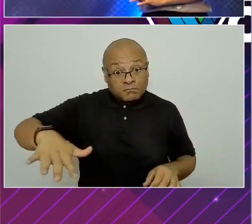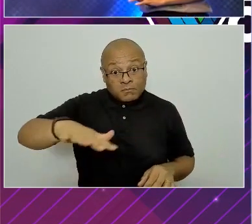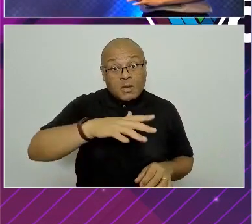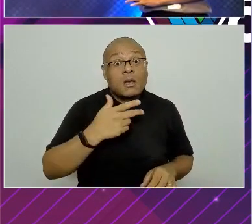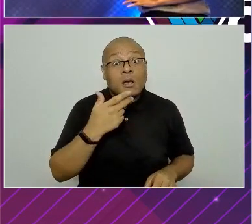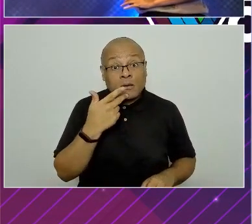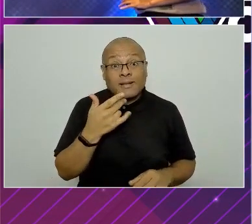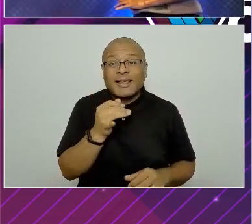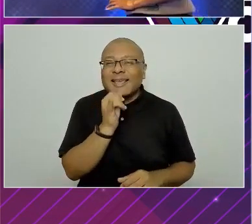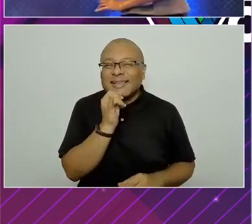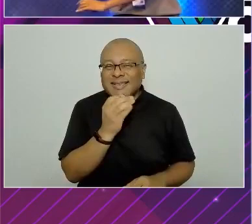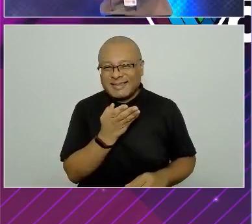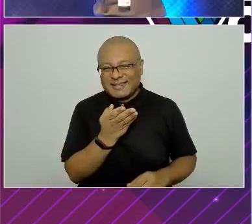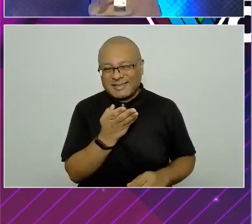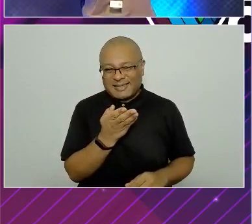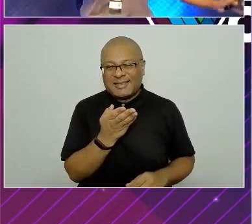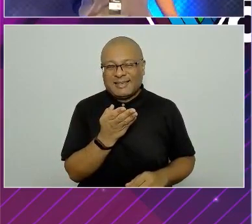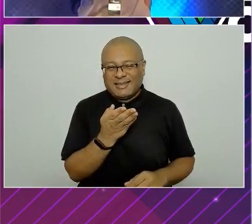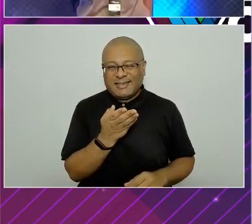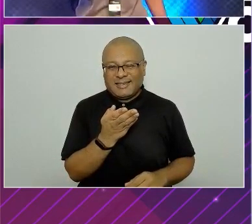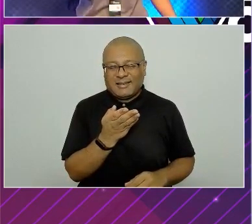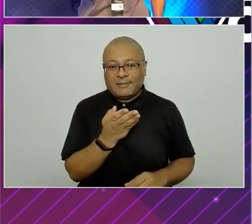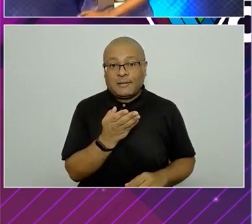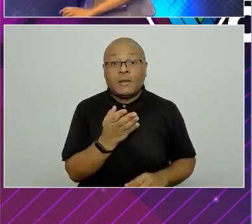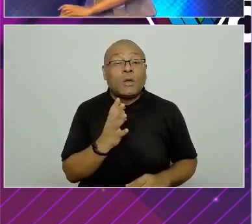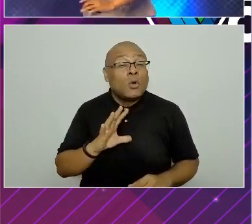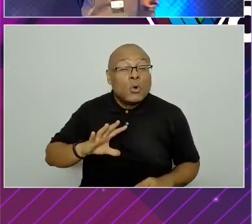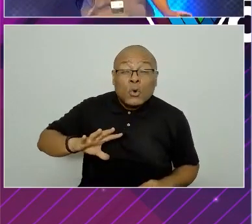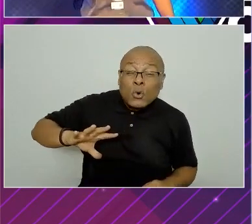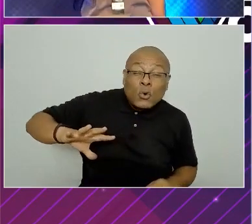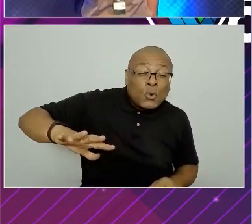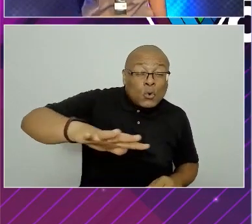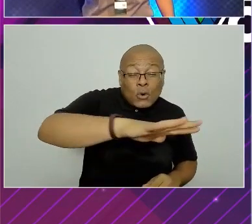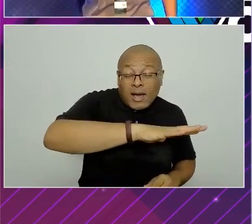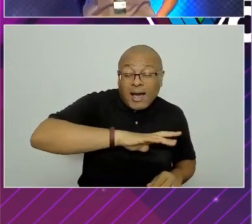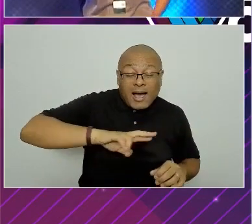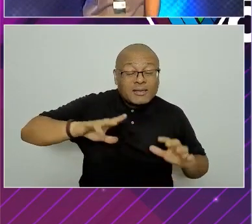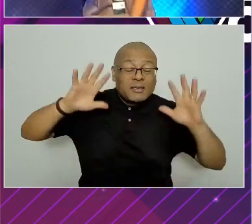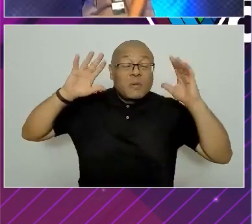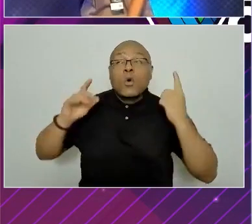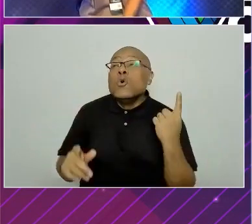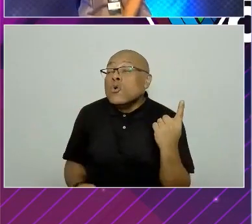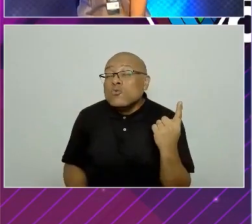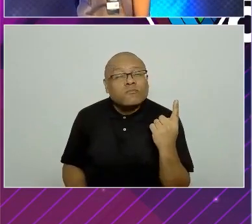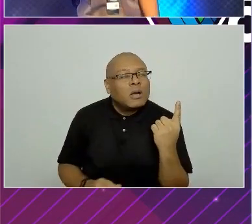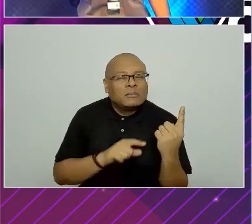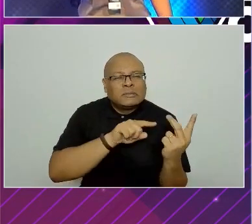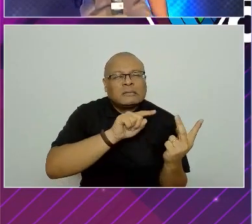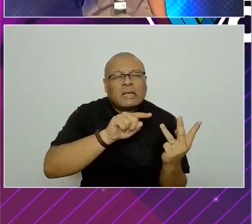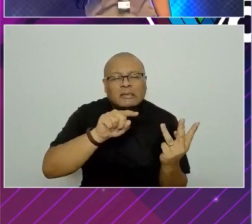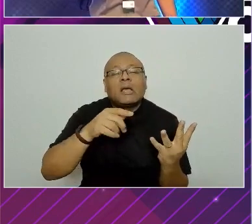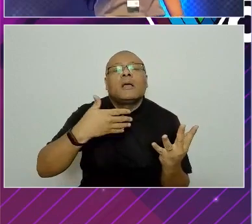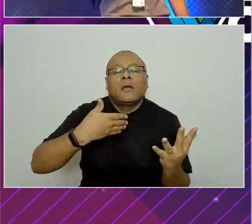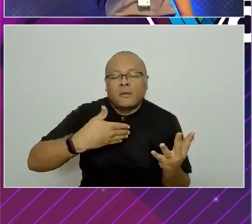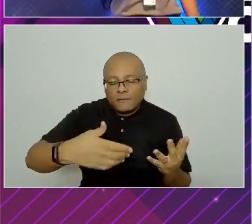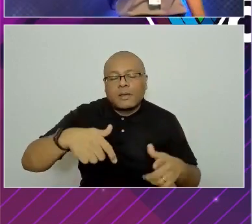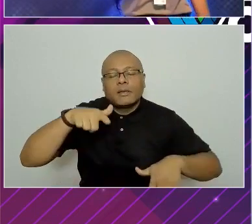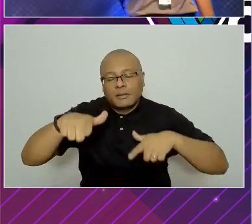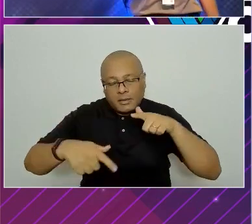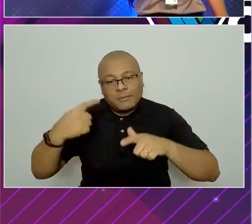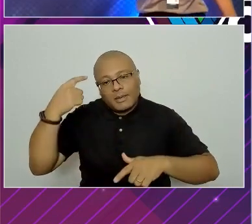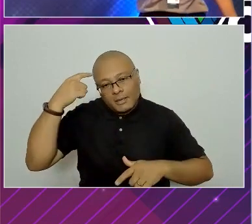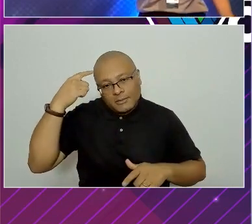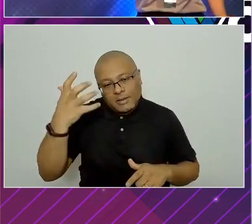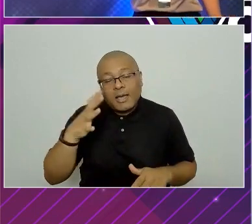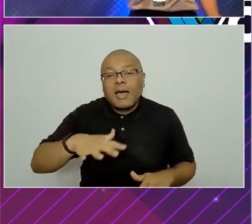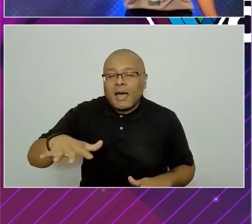esses exemplos é que, basicamente, em todos os segmentos, é muito difícil pensar em um segmento que não vai querer trabalhar com IA. Então, é um